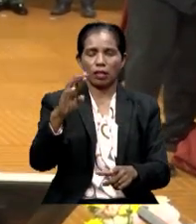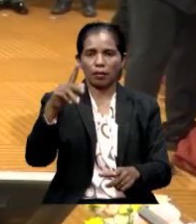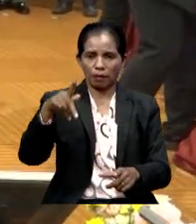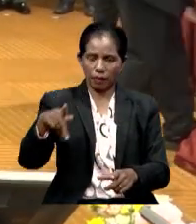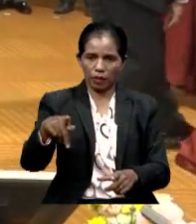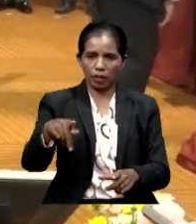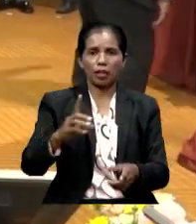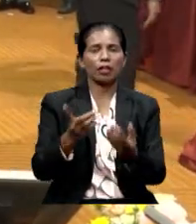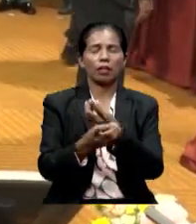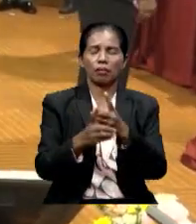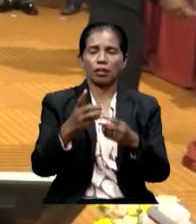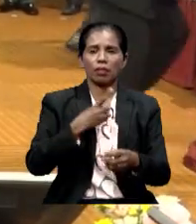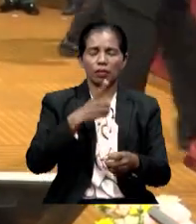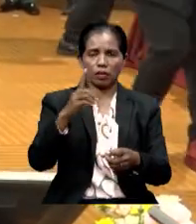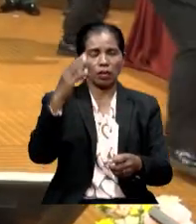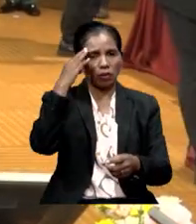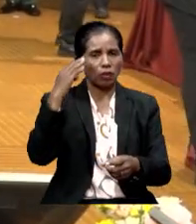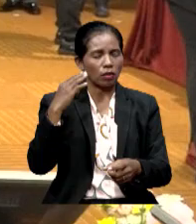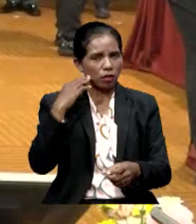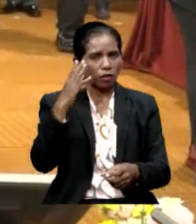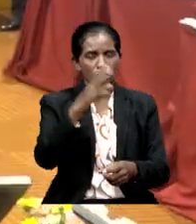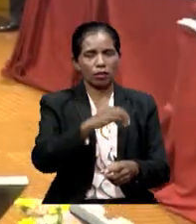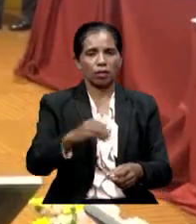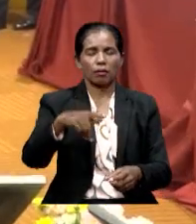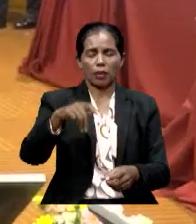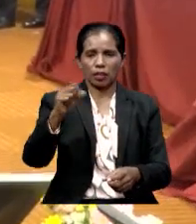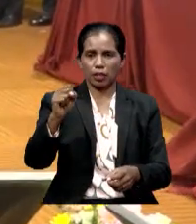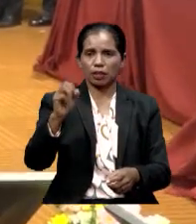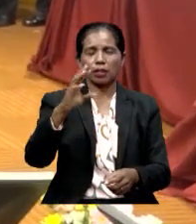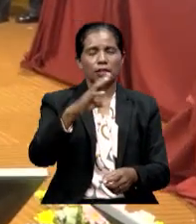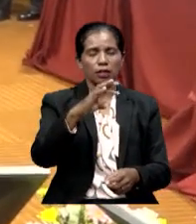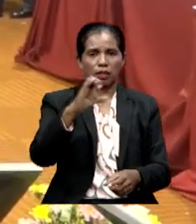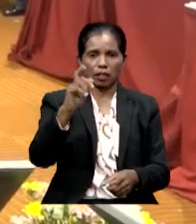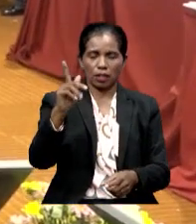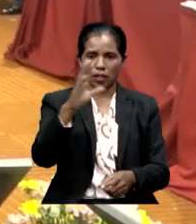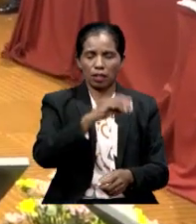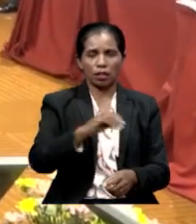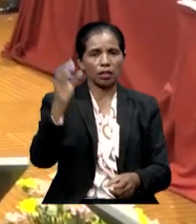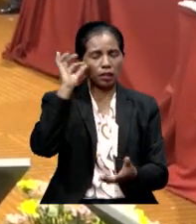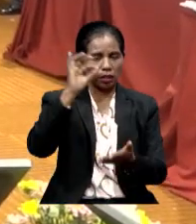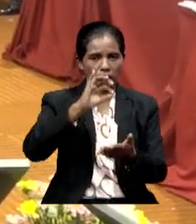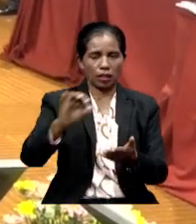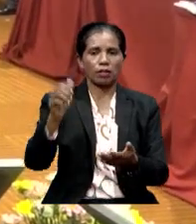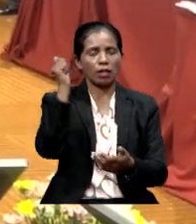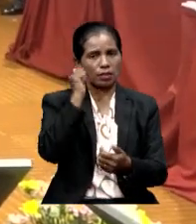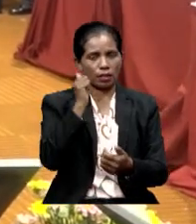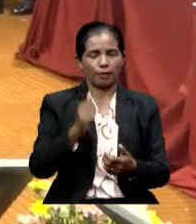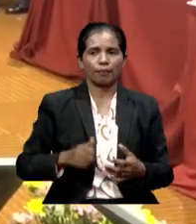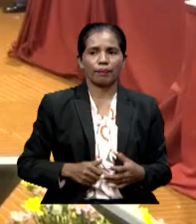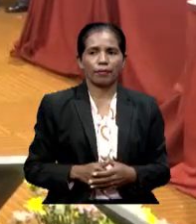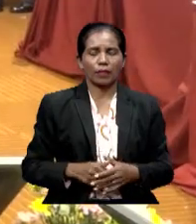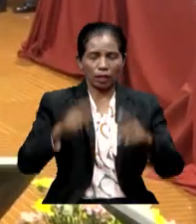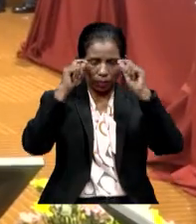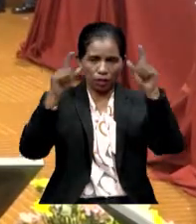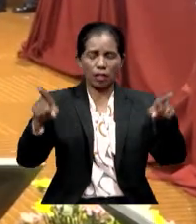Popular Democrática Coreia, Mongólia, Paquistão, Sri Lanka, nomos Secretariado ASEAN. Timor-Leste sendo